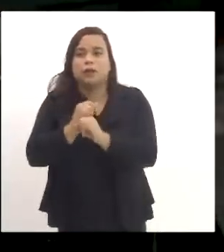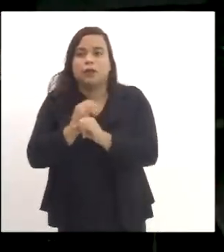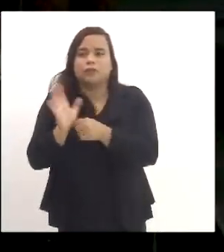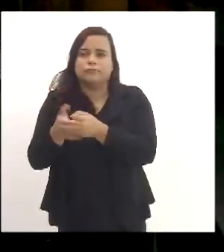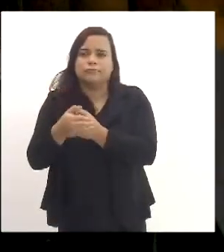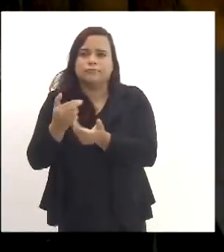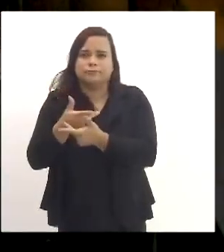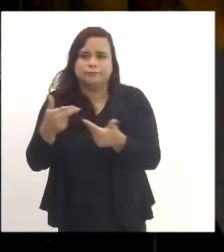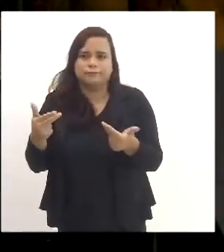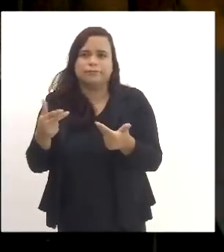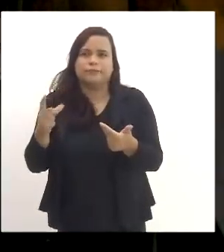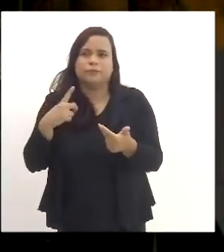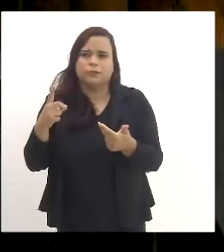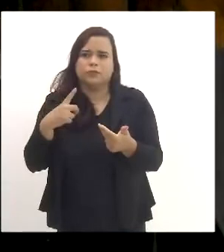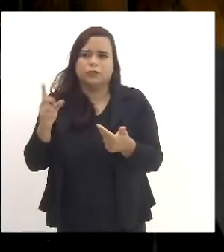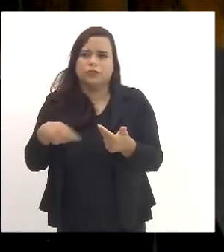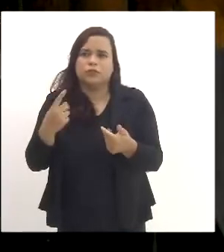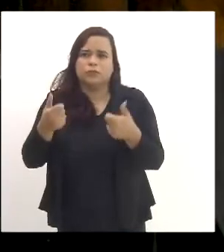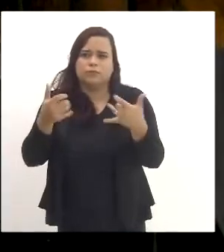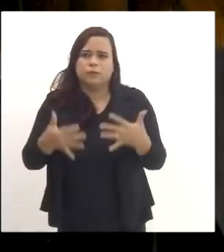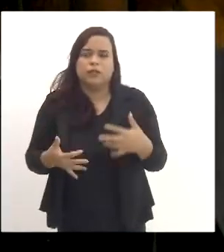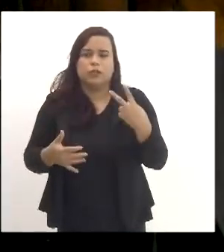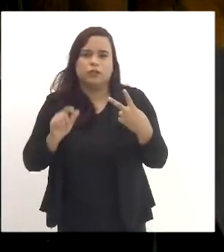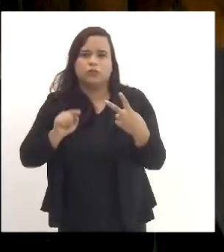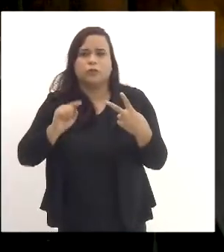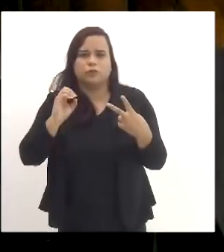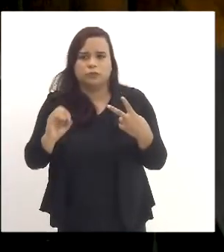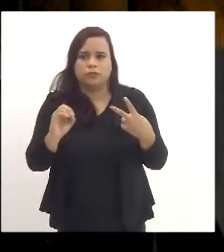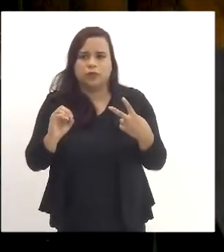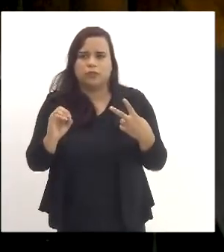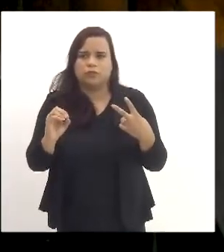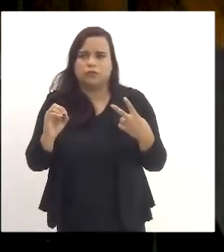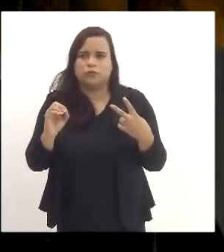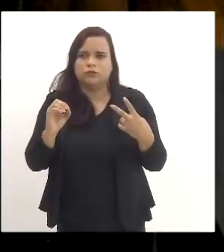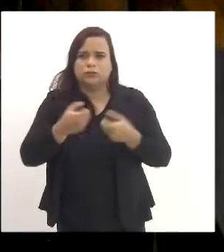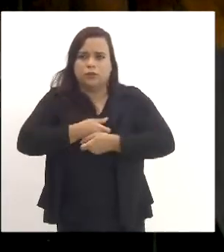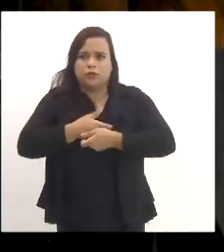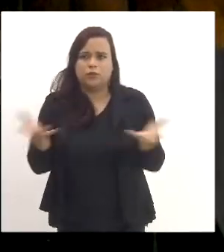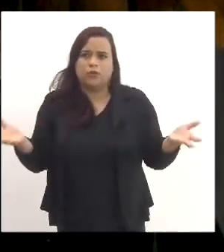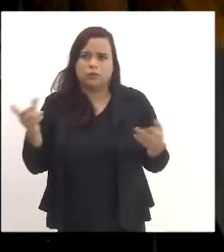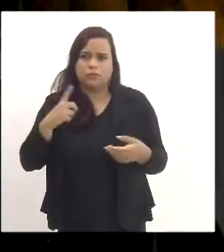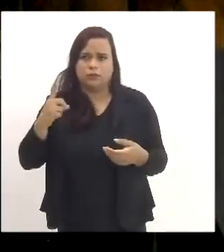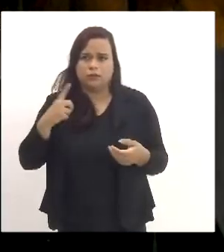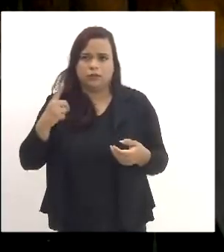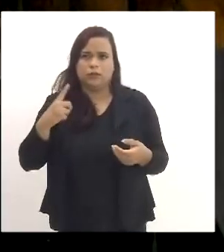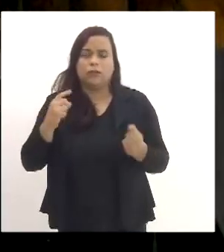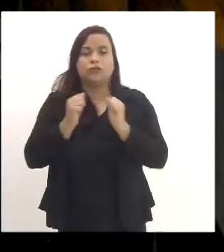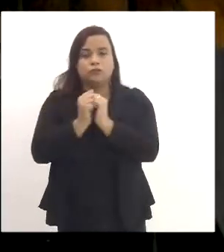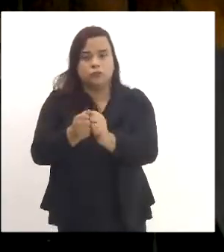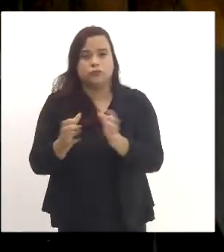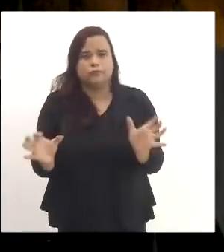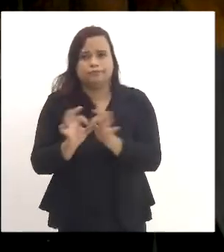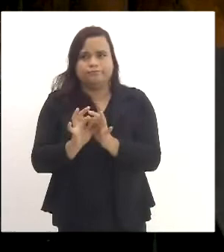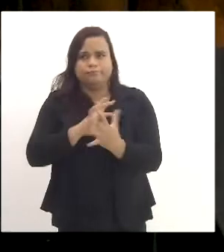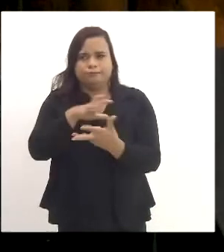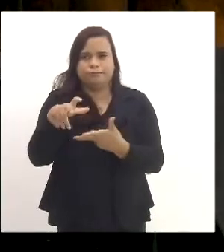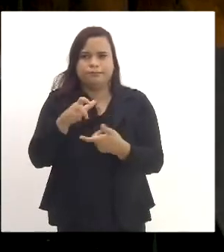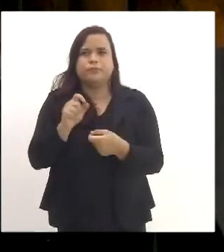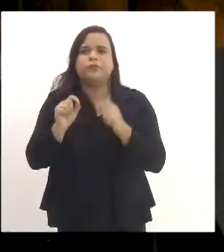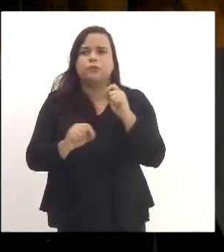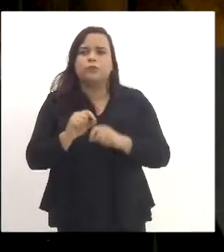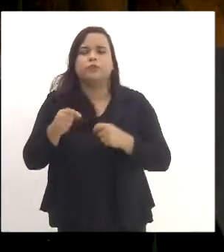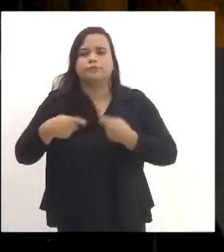as raízes do que hoje chamamos do Web 2.0 estavam a ser lançadas juntamente com a integração mundial